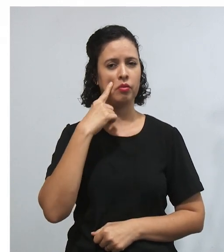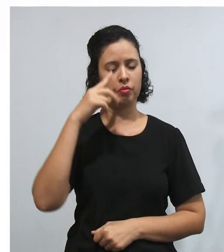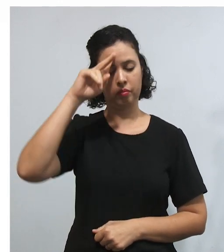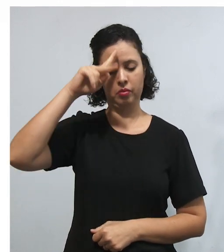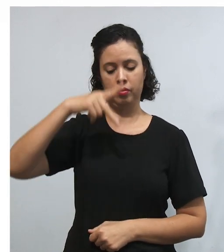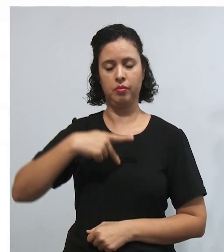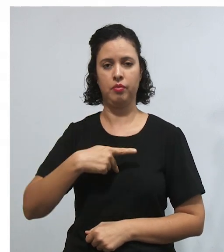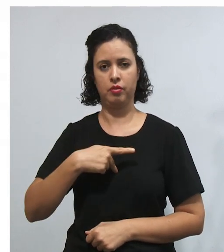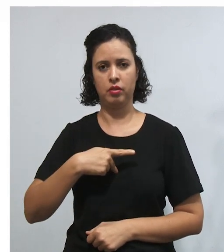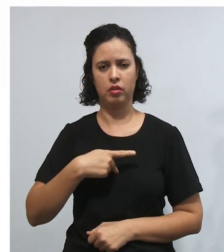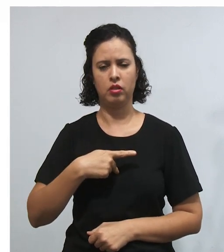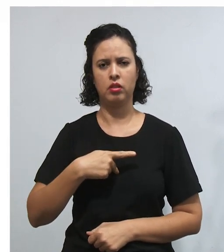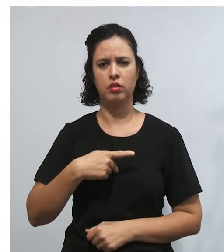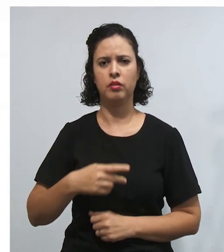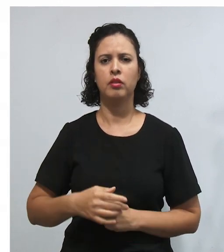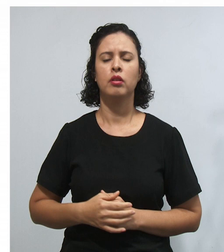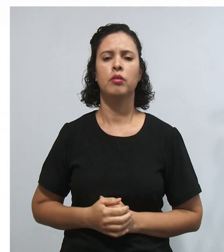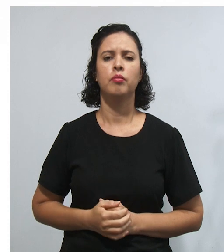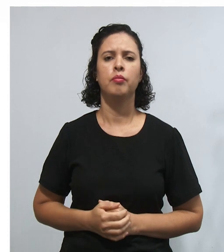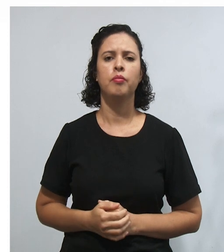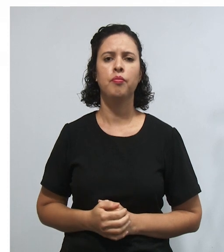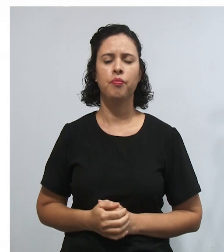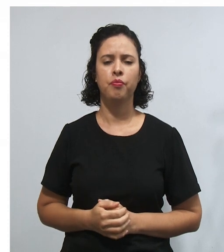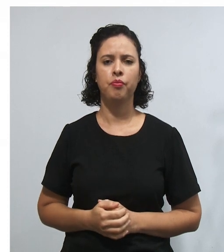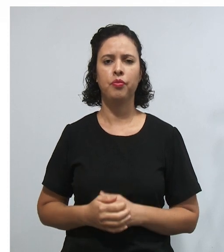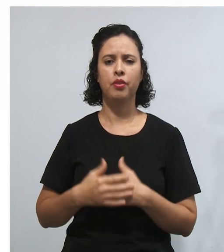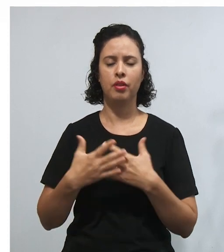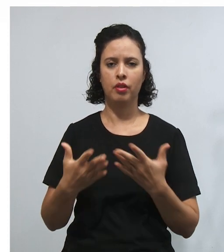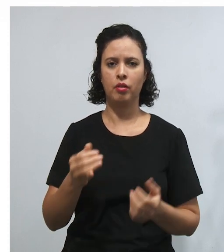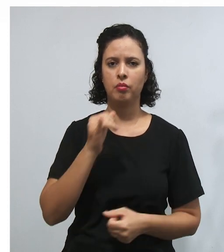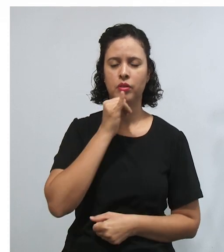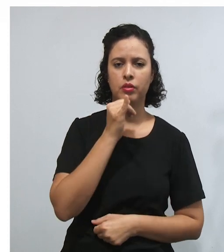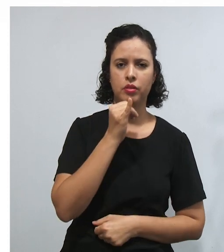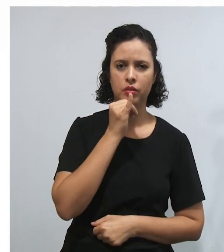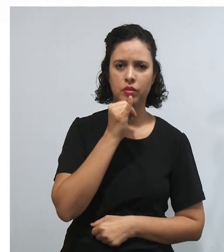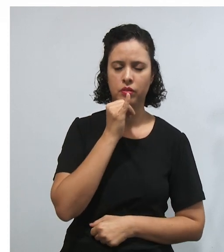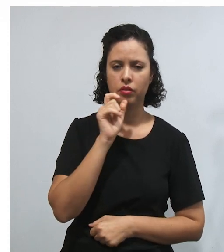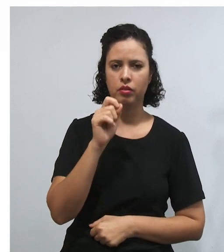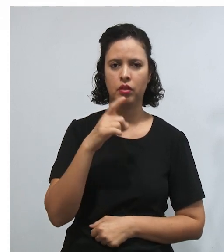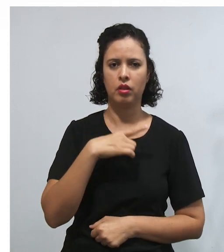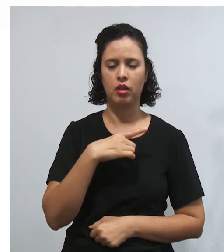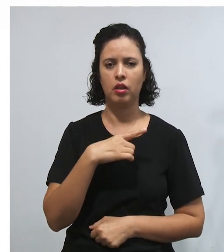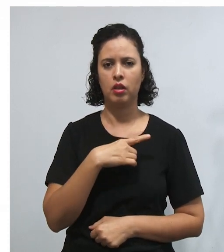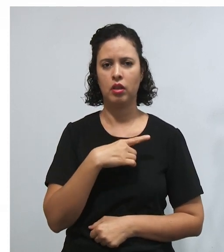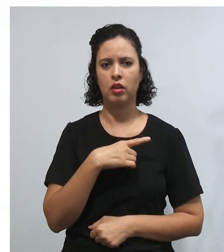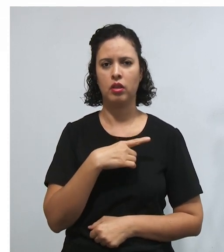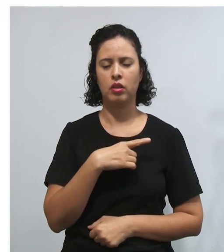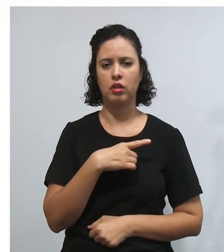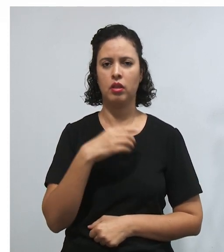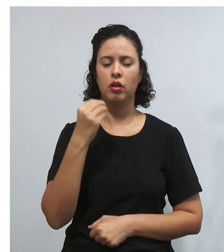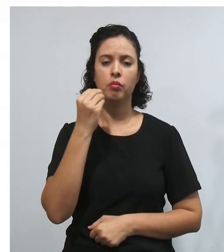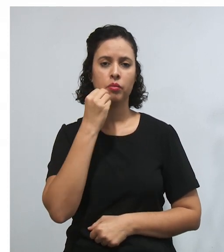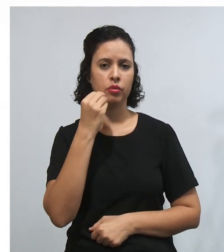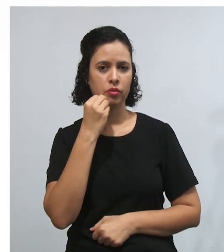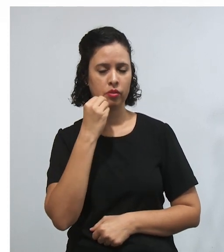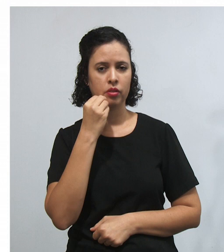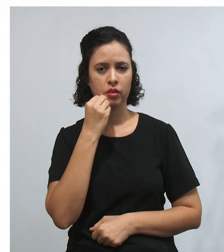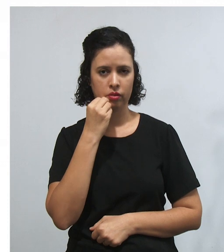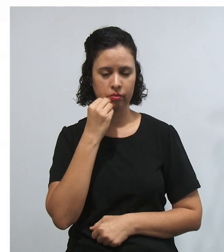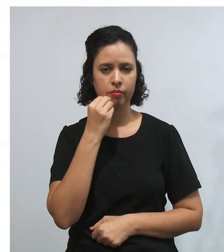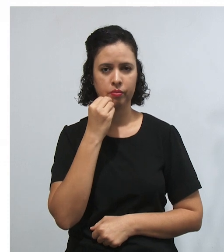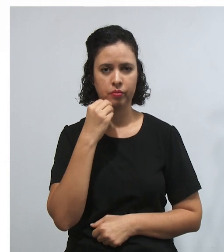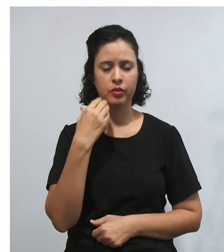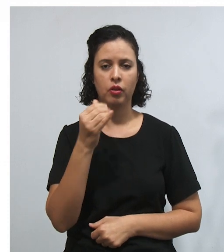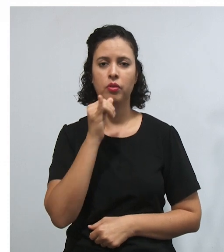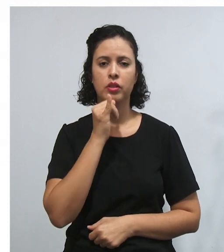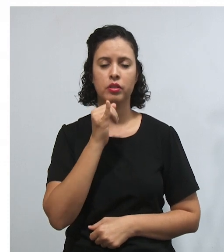subjetiva, acabei de comentar, né? Conhecido sob a denominação de mérito, ou seja, da oportunidade e da conveniência. Vou